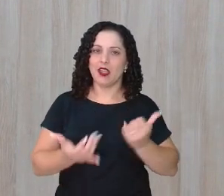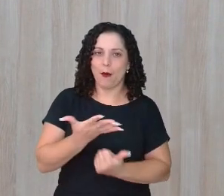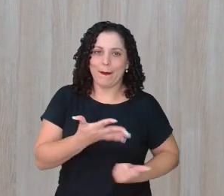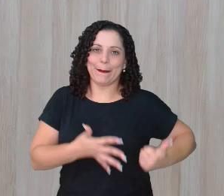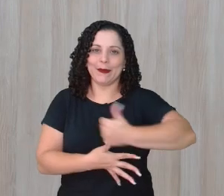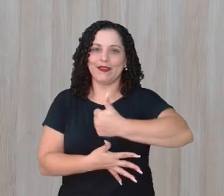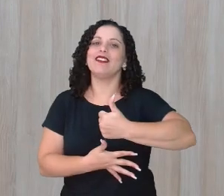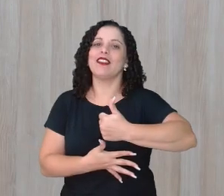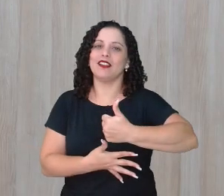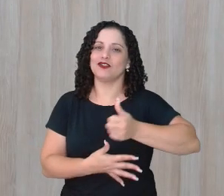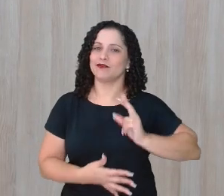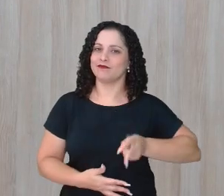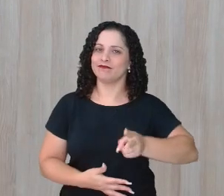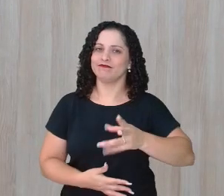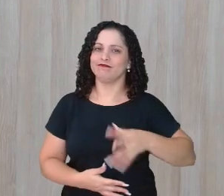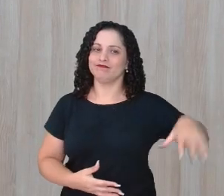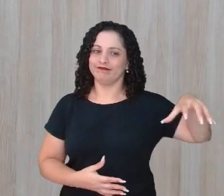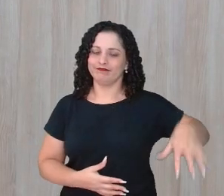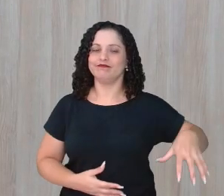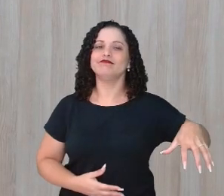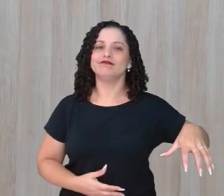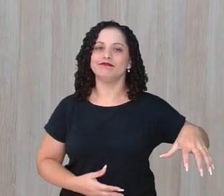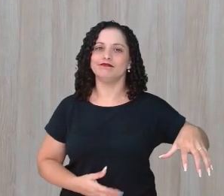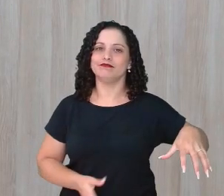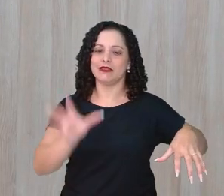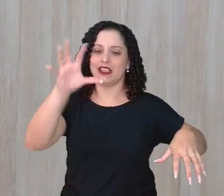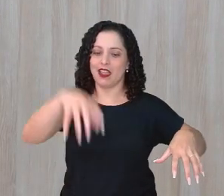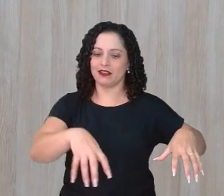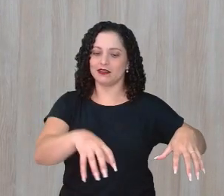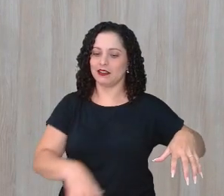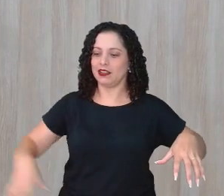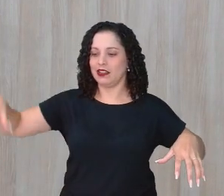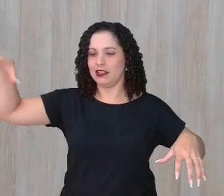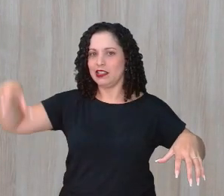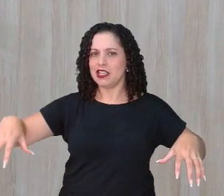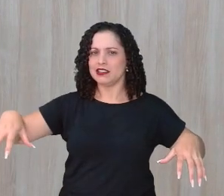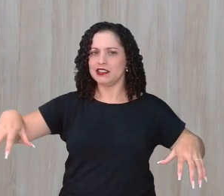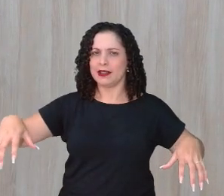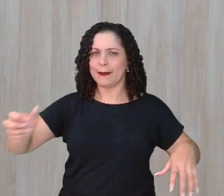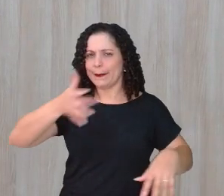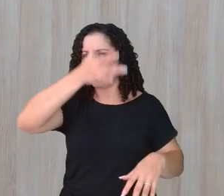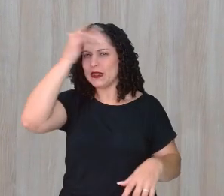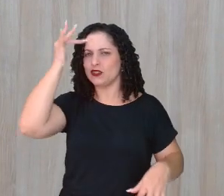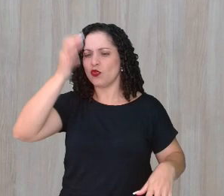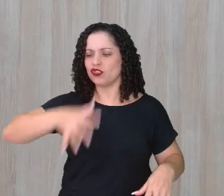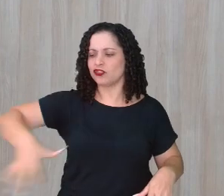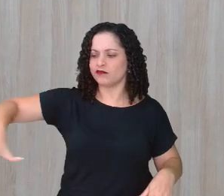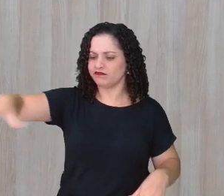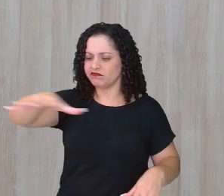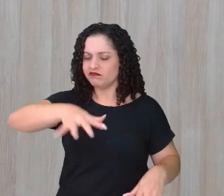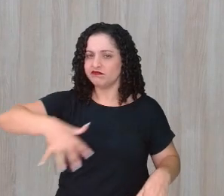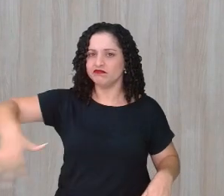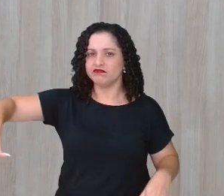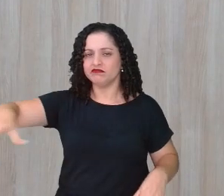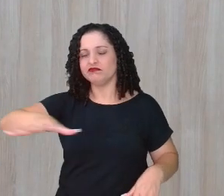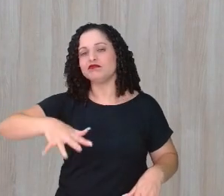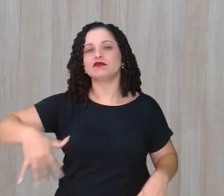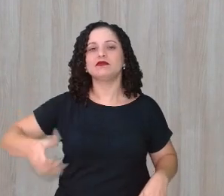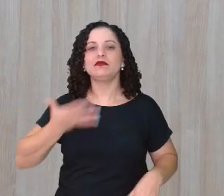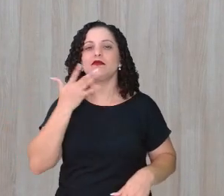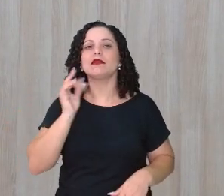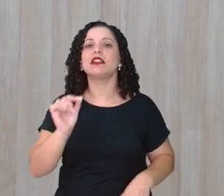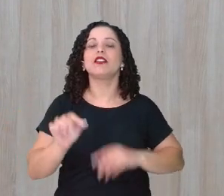né? A planície e o pântano eram aqueles que ficavam ali, quem